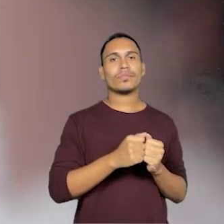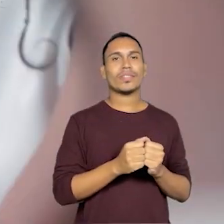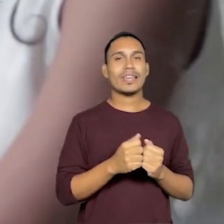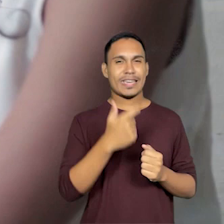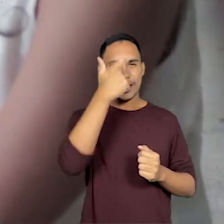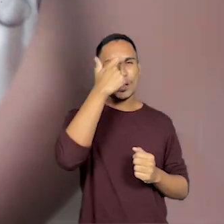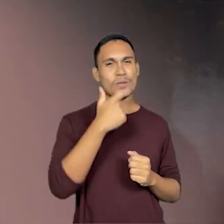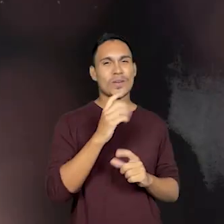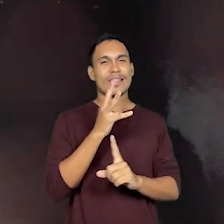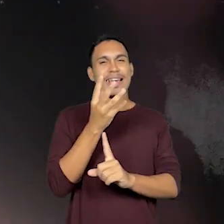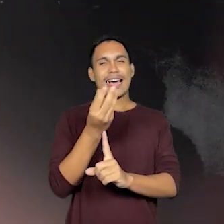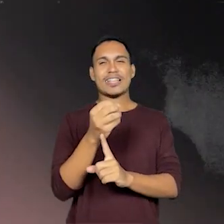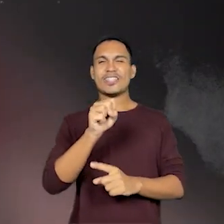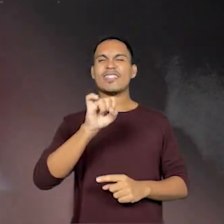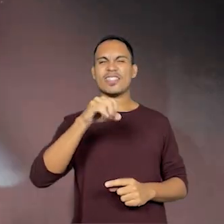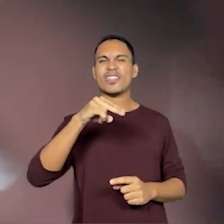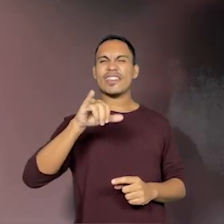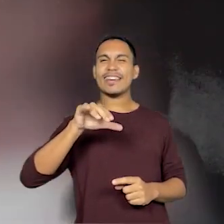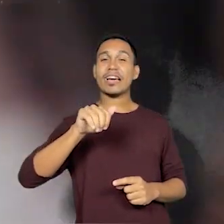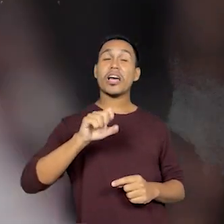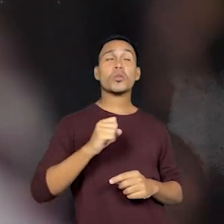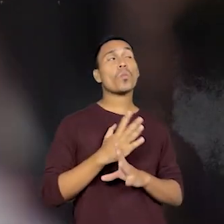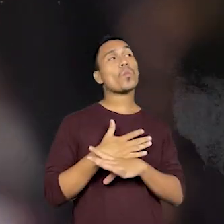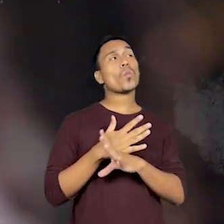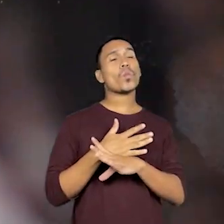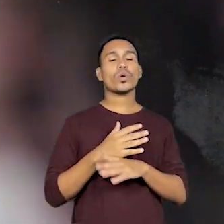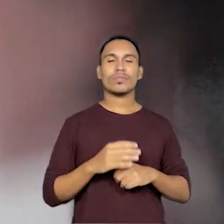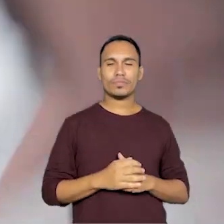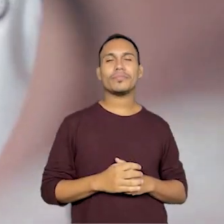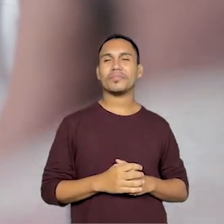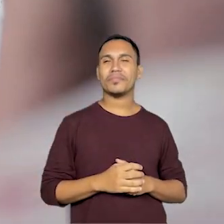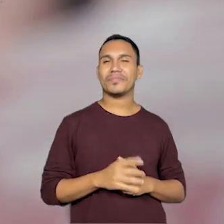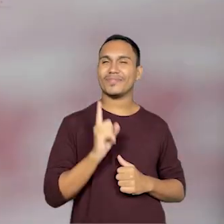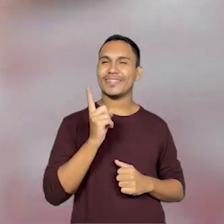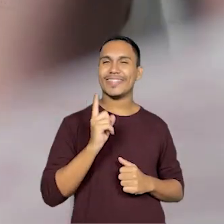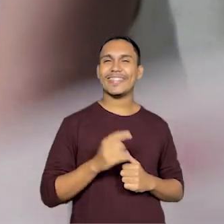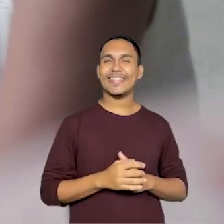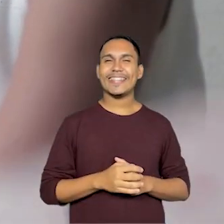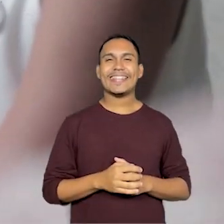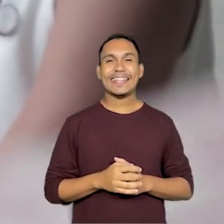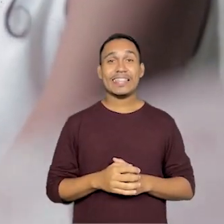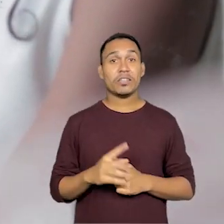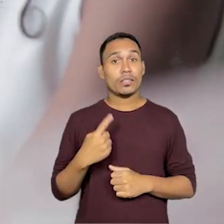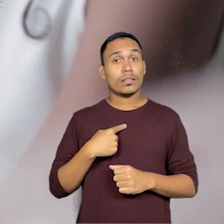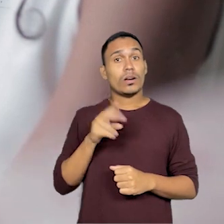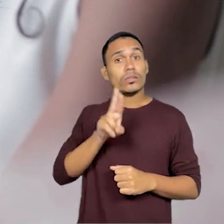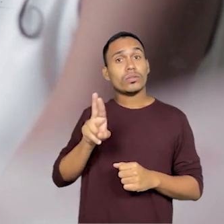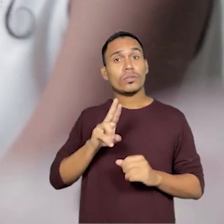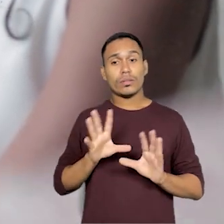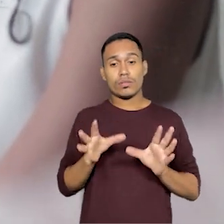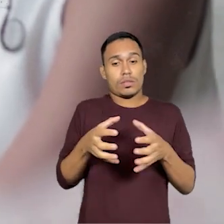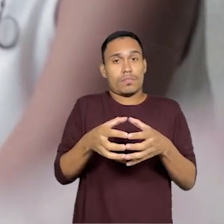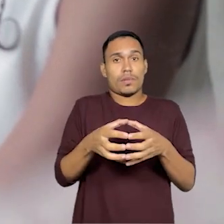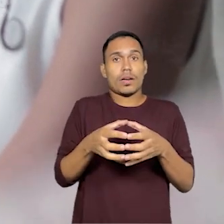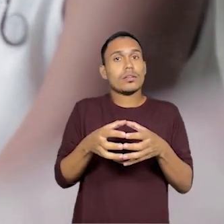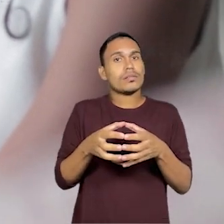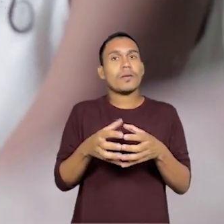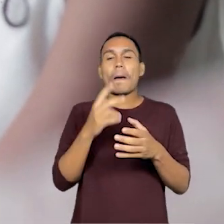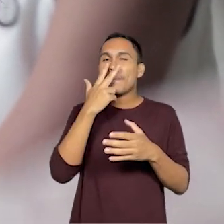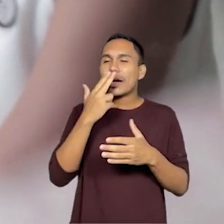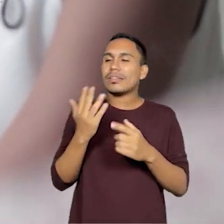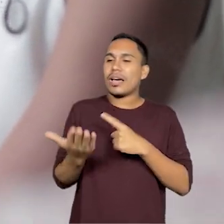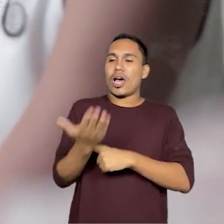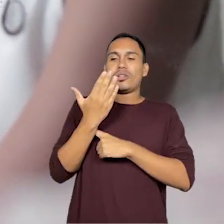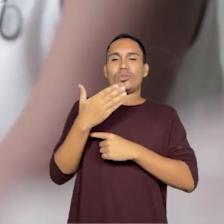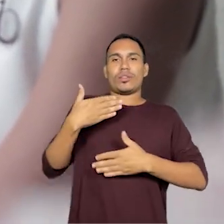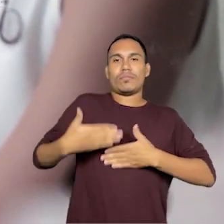Cínicas. Eu amo. Eu adorei. Bom, né? A gente usa o espaço também para... Para processo